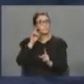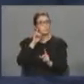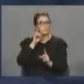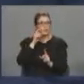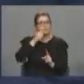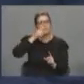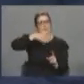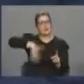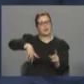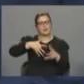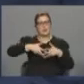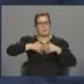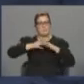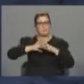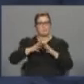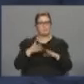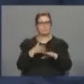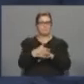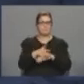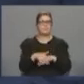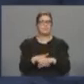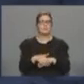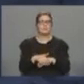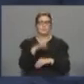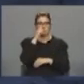coesão territorial conclui duarte freitas